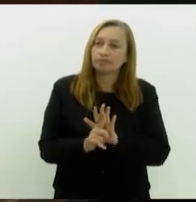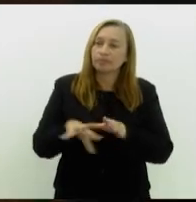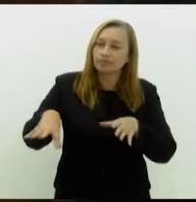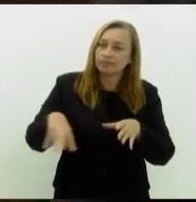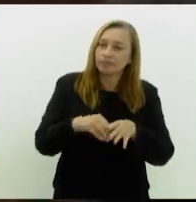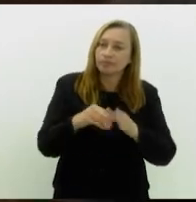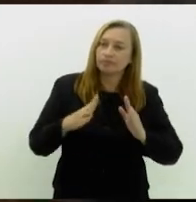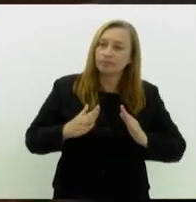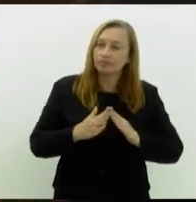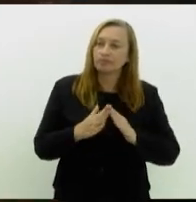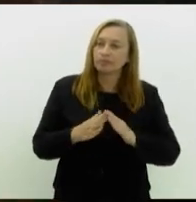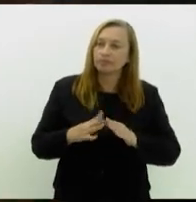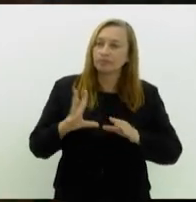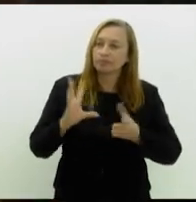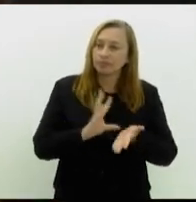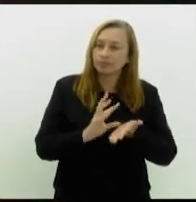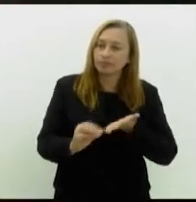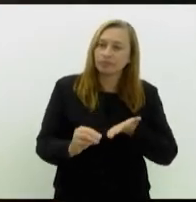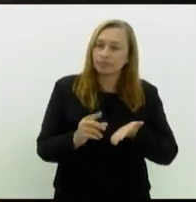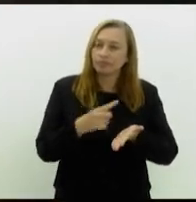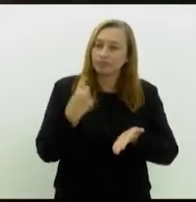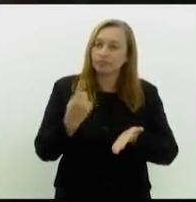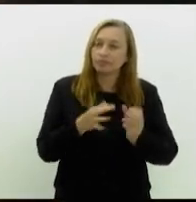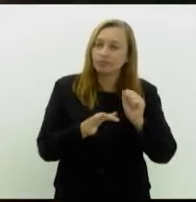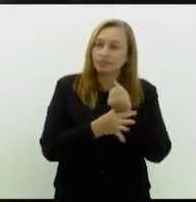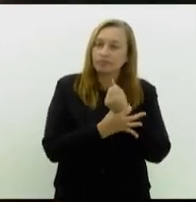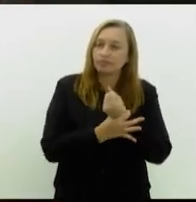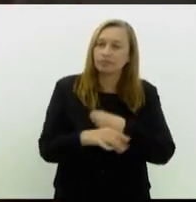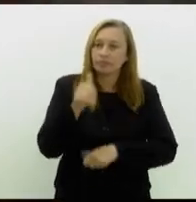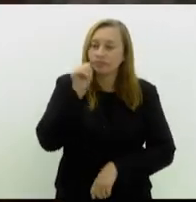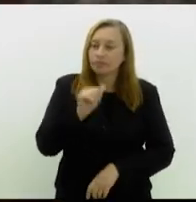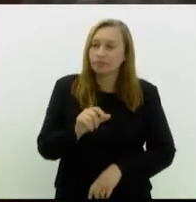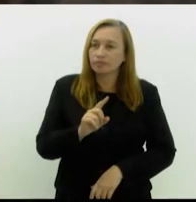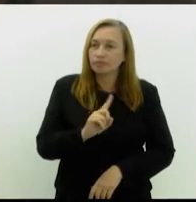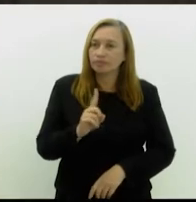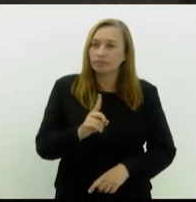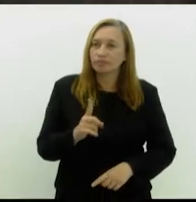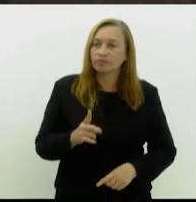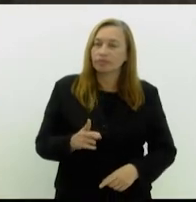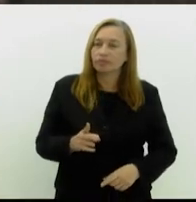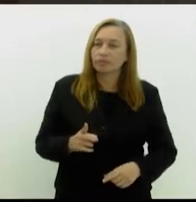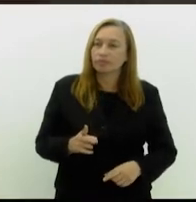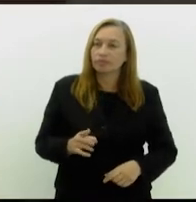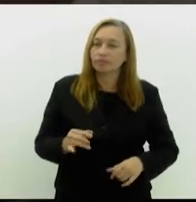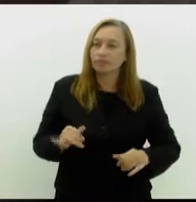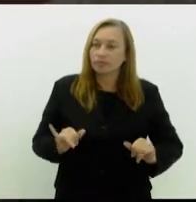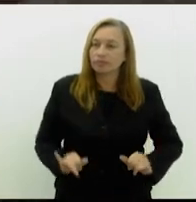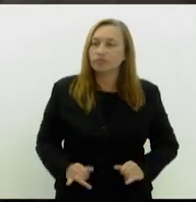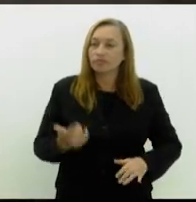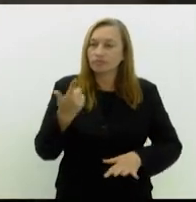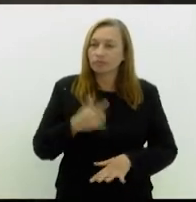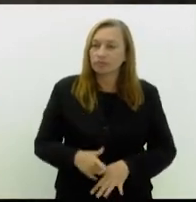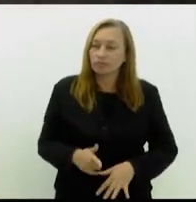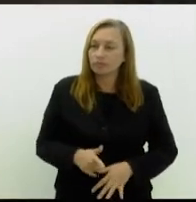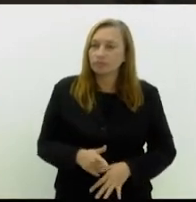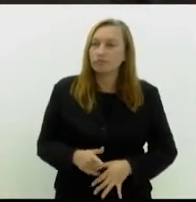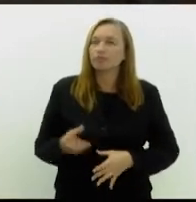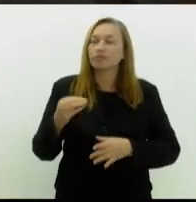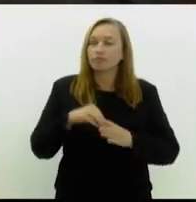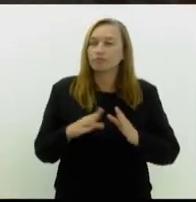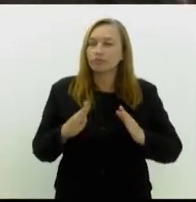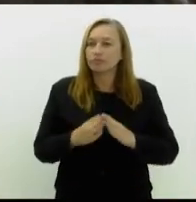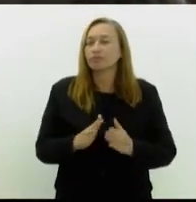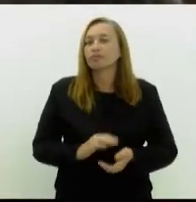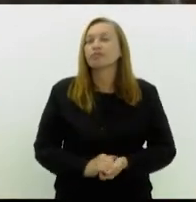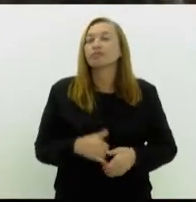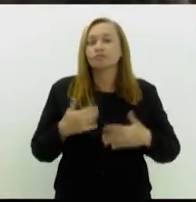dentro dessa casa vemha a pauta para que a gente Garanta que essas mulheres não sejam vítimas dos seus próprios maridos dentro das suas próprias